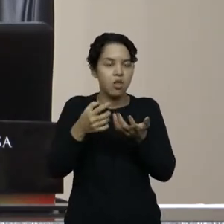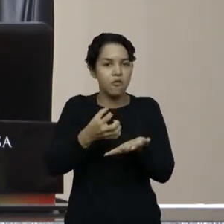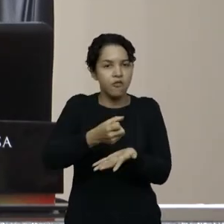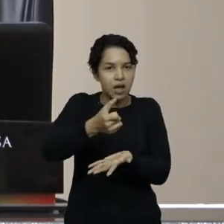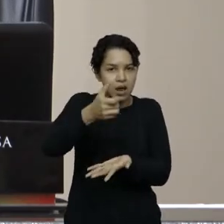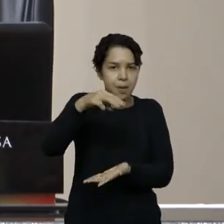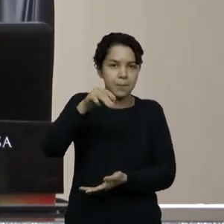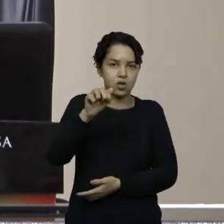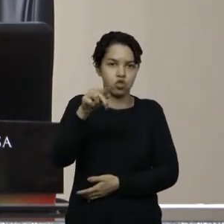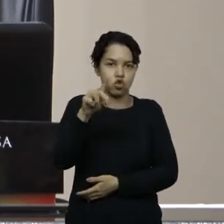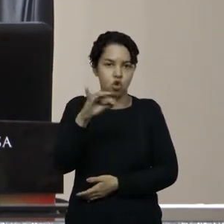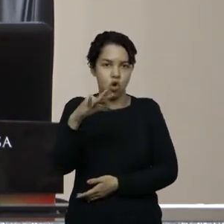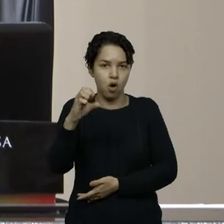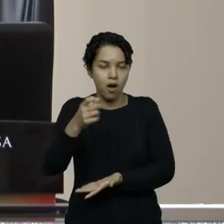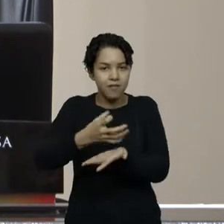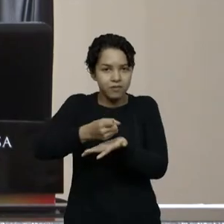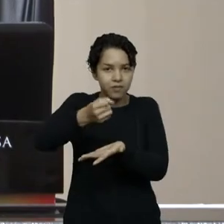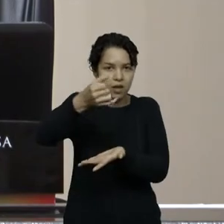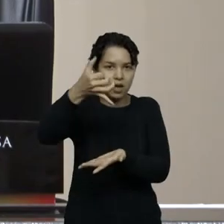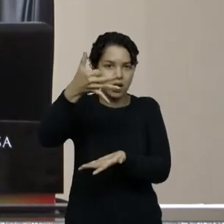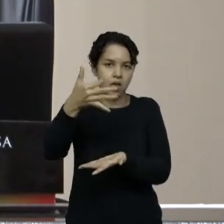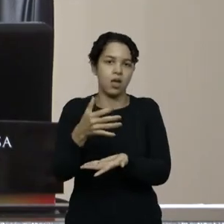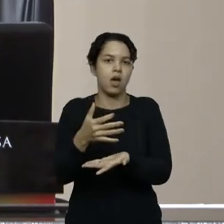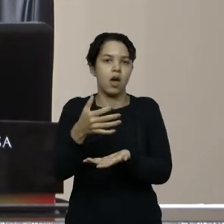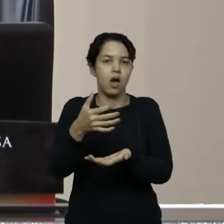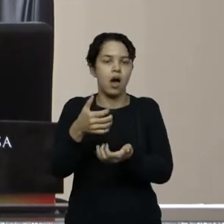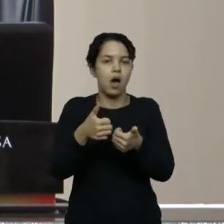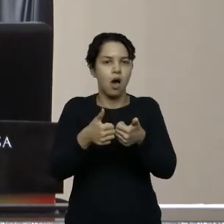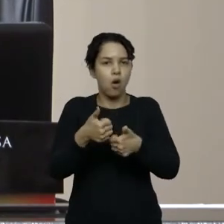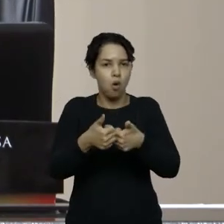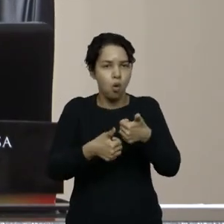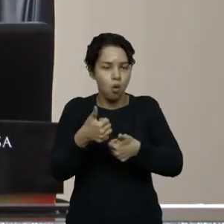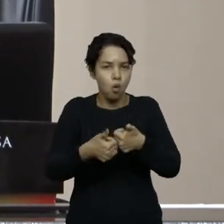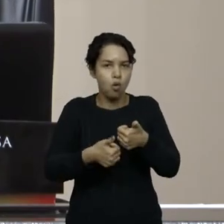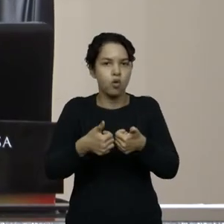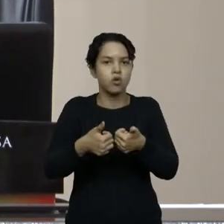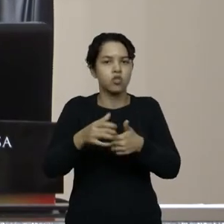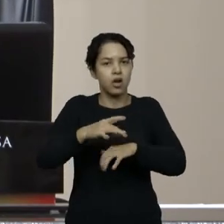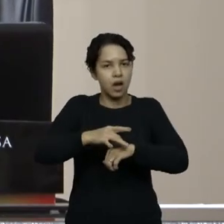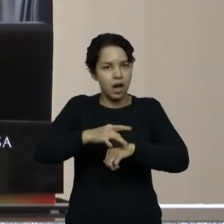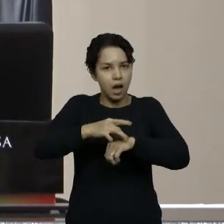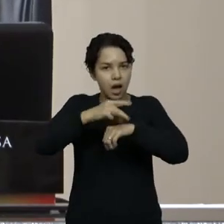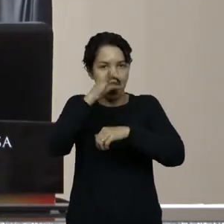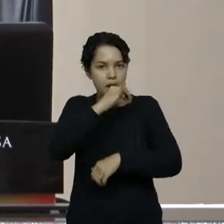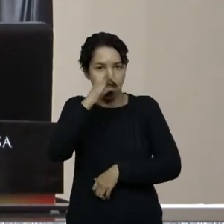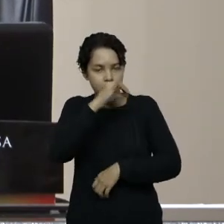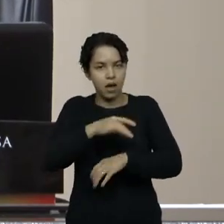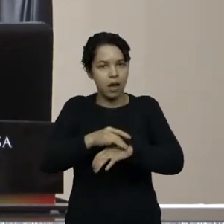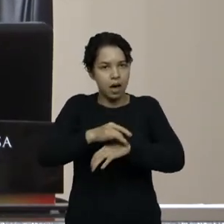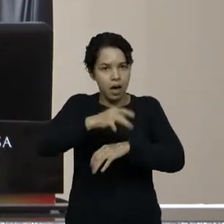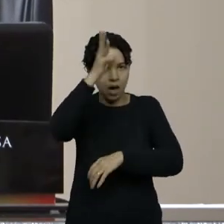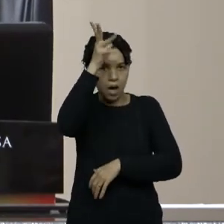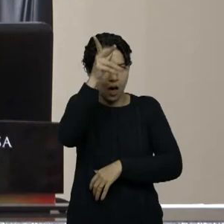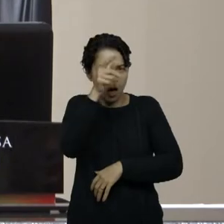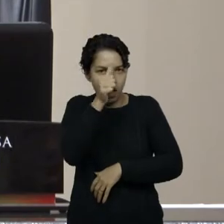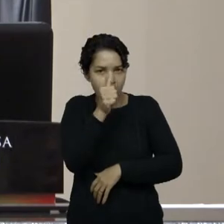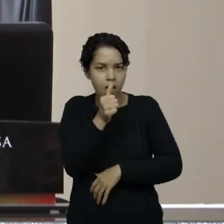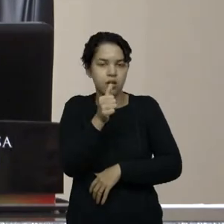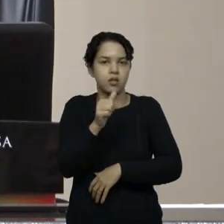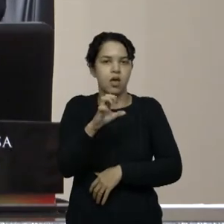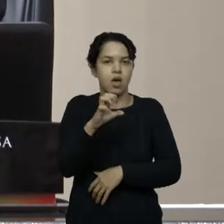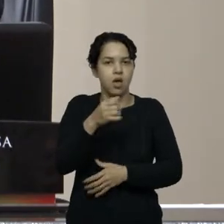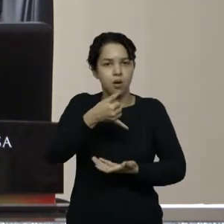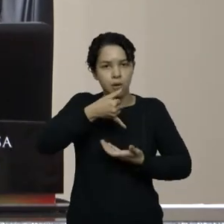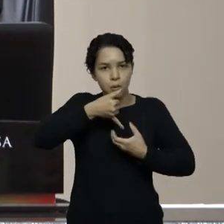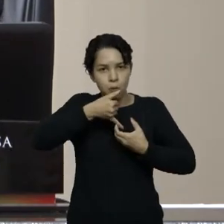mandioca farinha de arroz carne suína carne de aves erva-mate